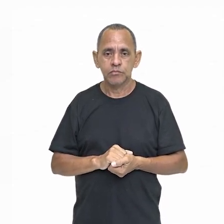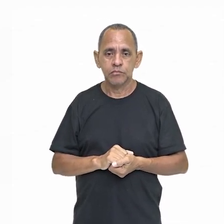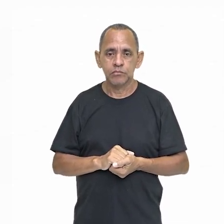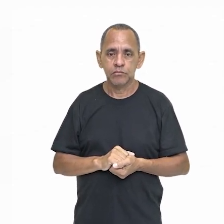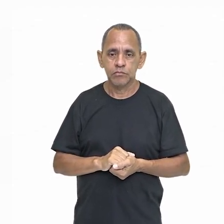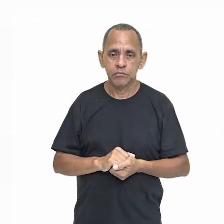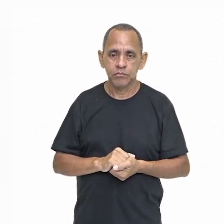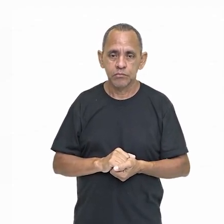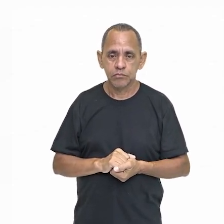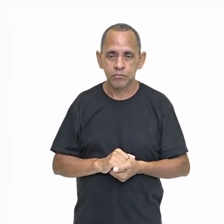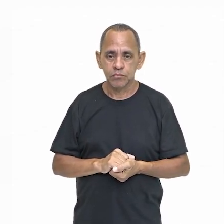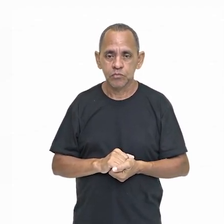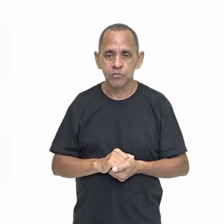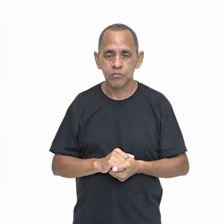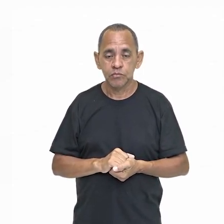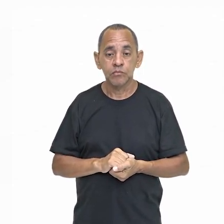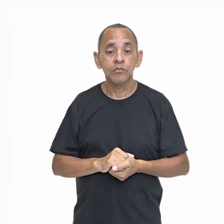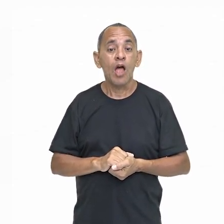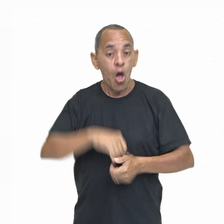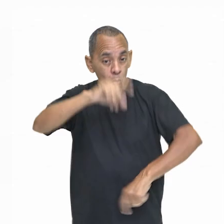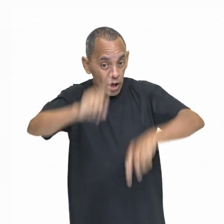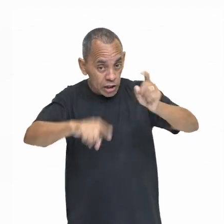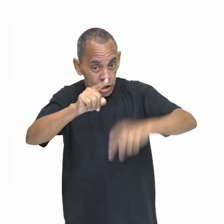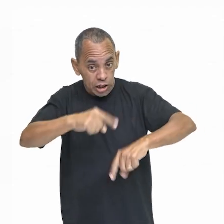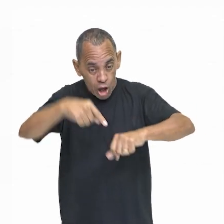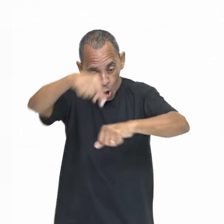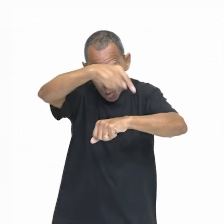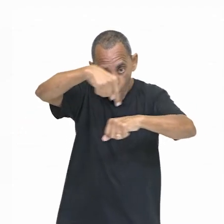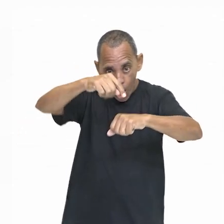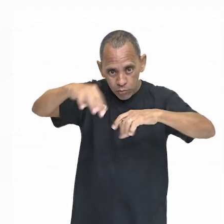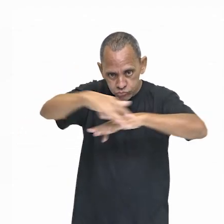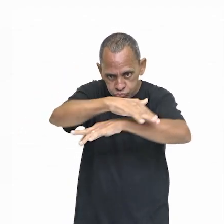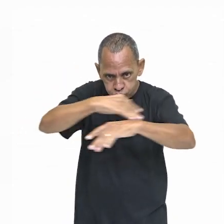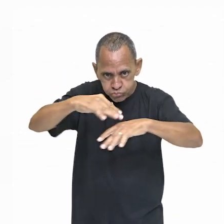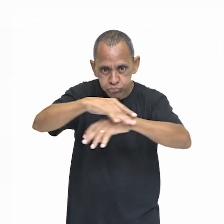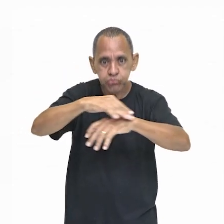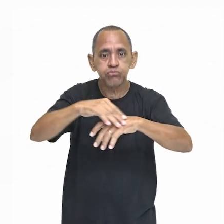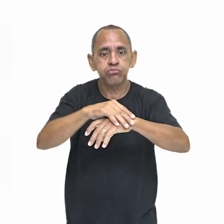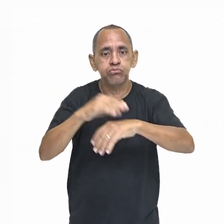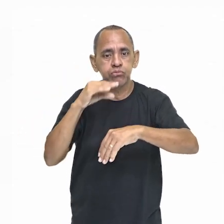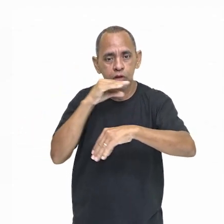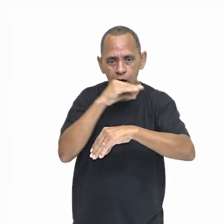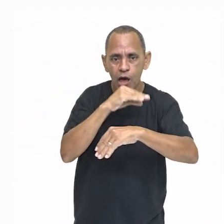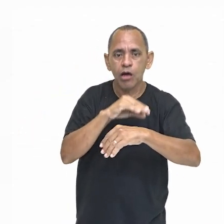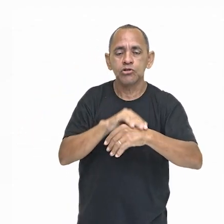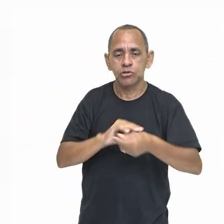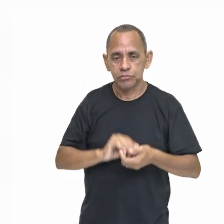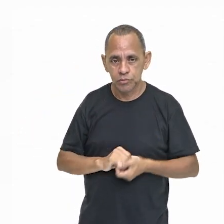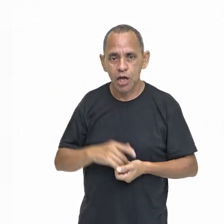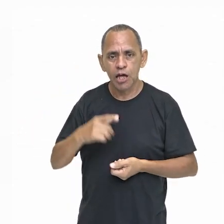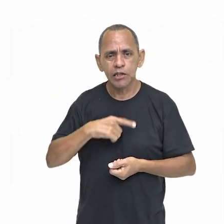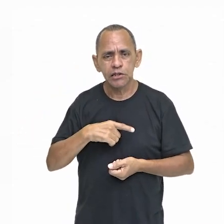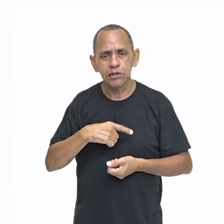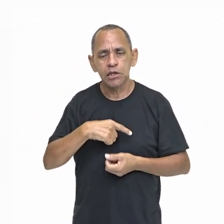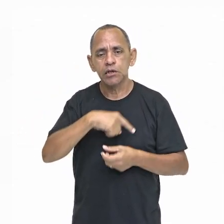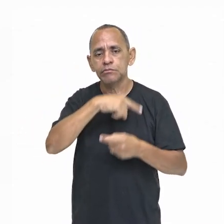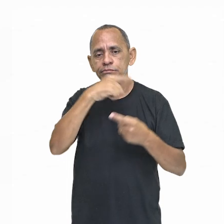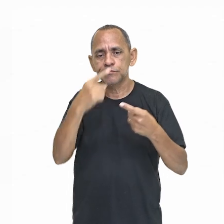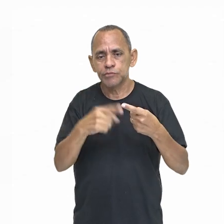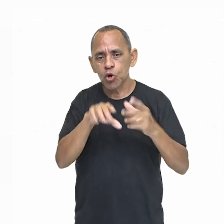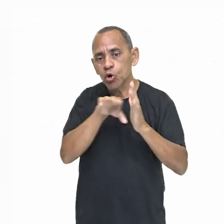ou essa transmissão ou a propagação de calor tem a